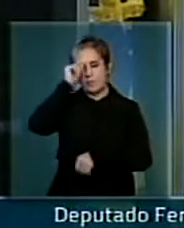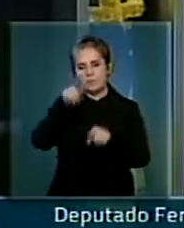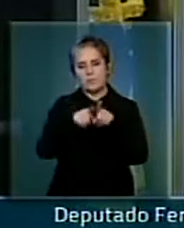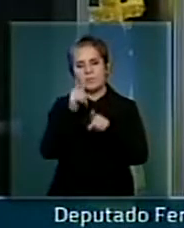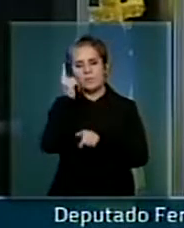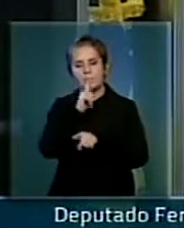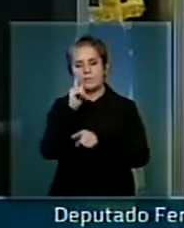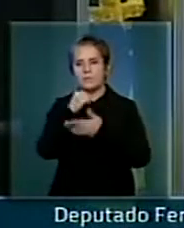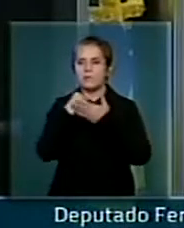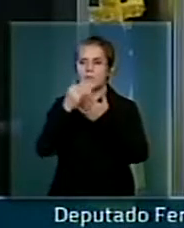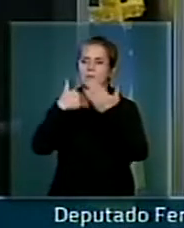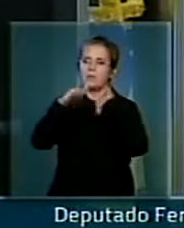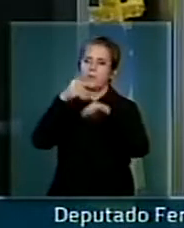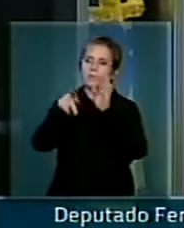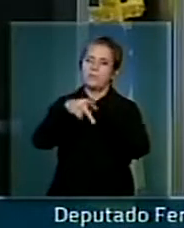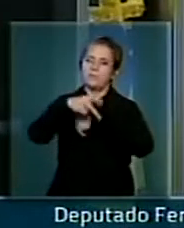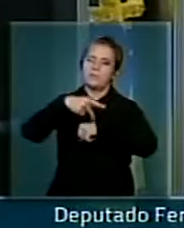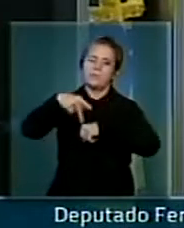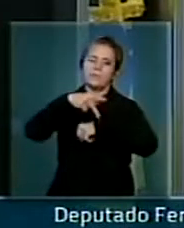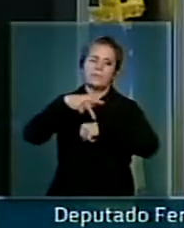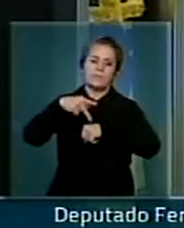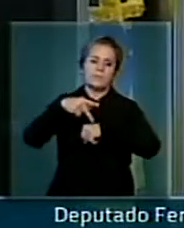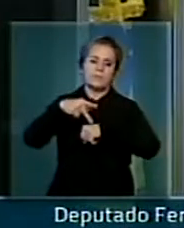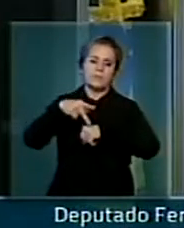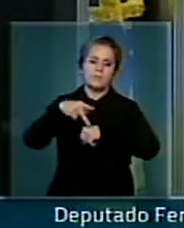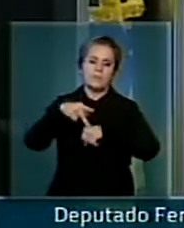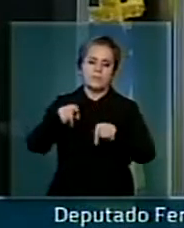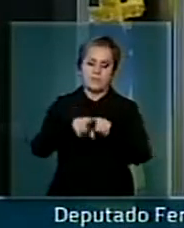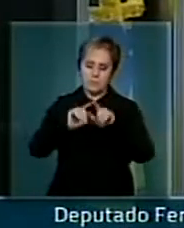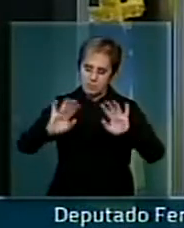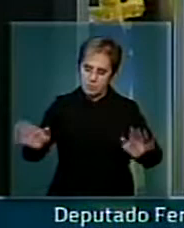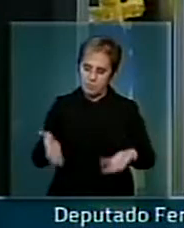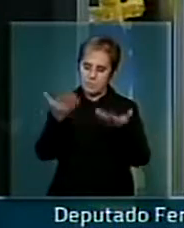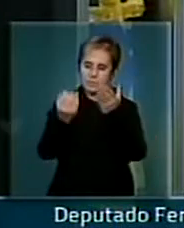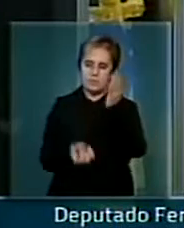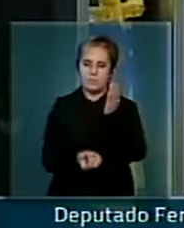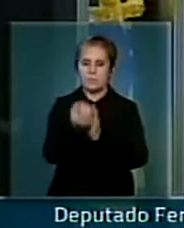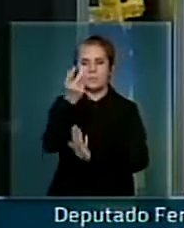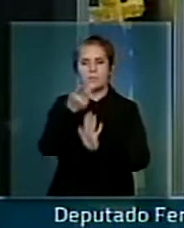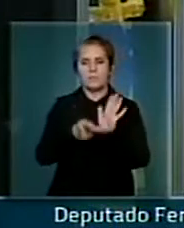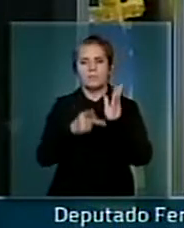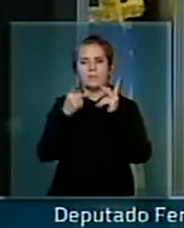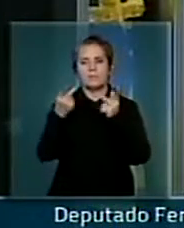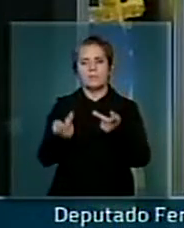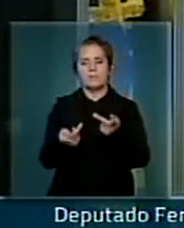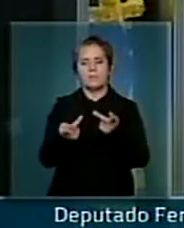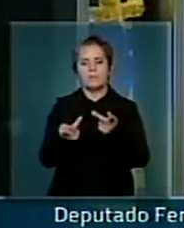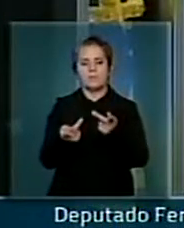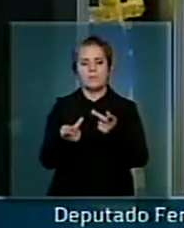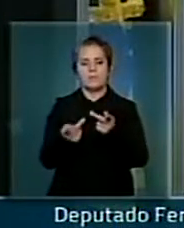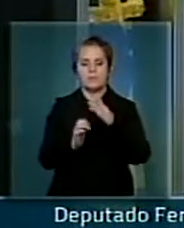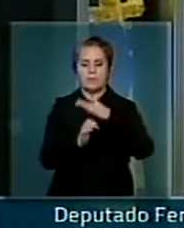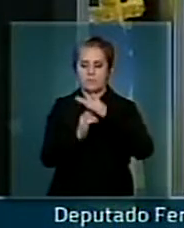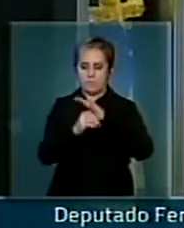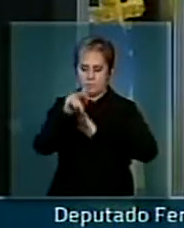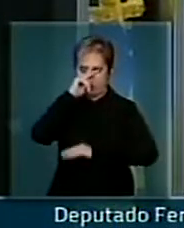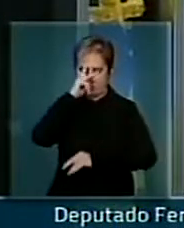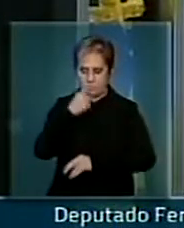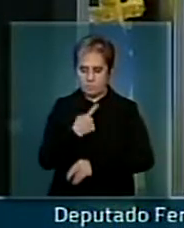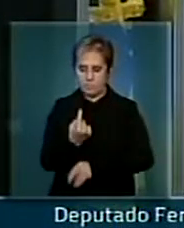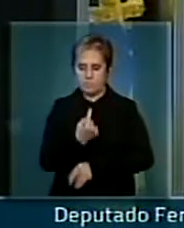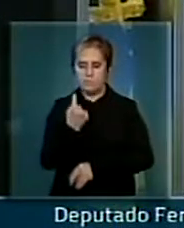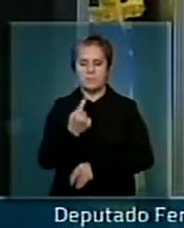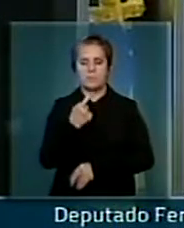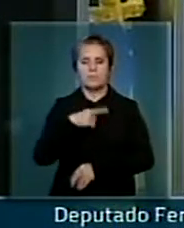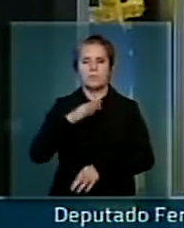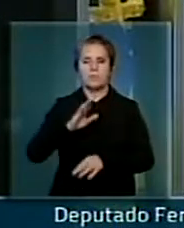o desenvolvimento do país, incentivou a criação do programa Microempreendedor Individual, com mais